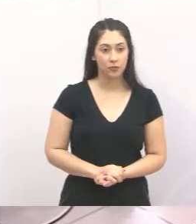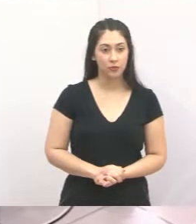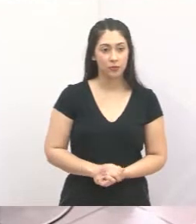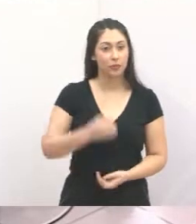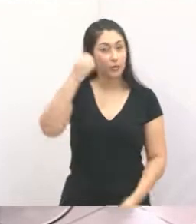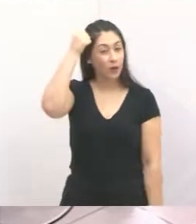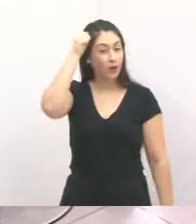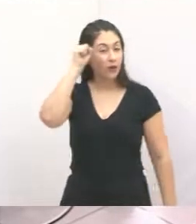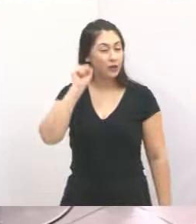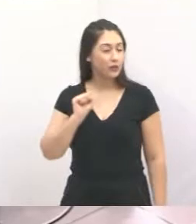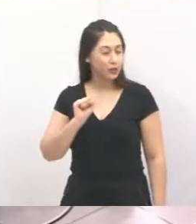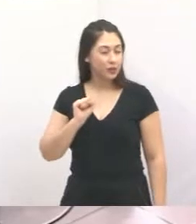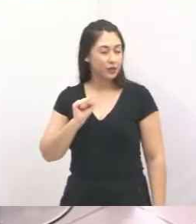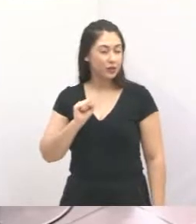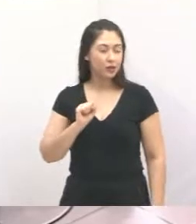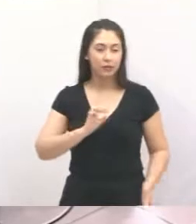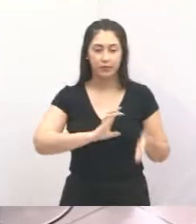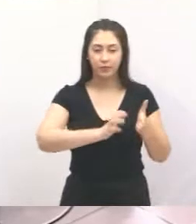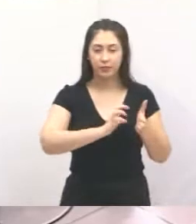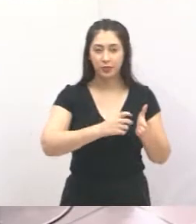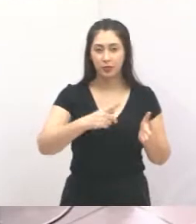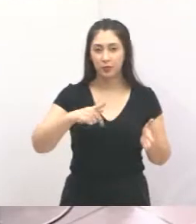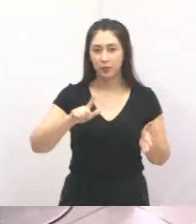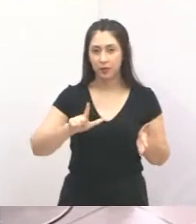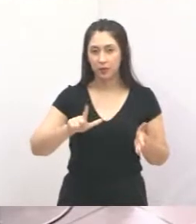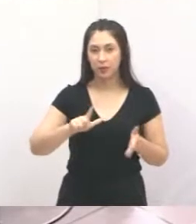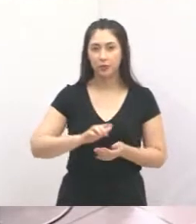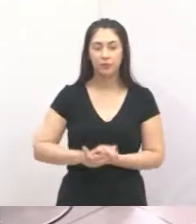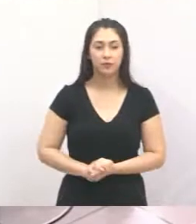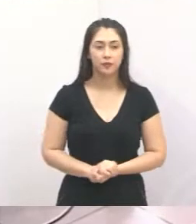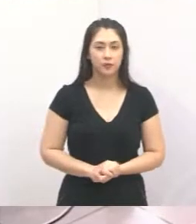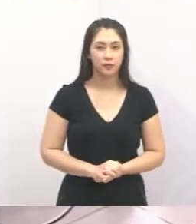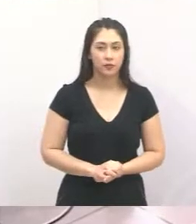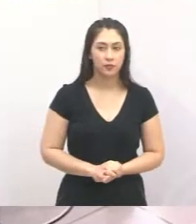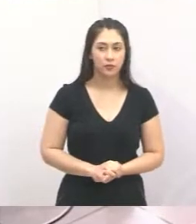Sônia Patas Amizade, PL.